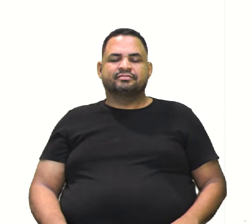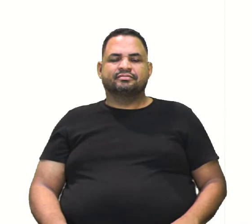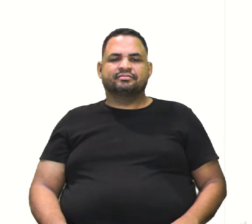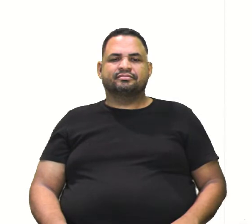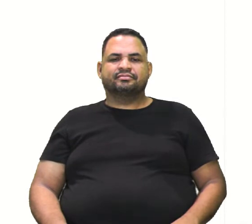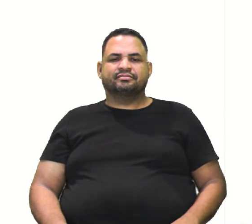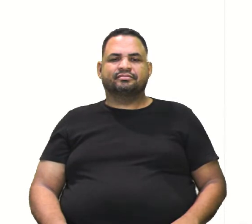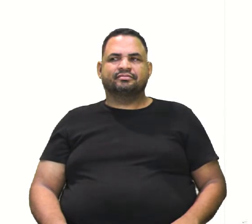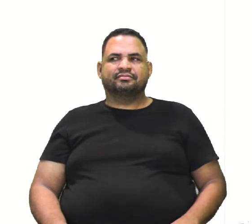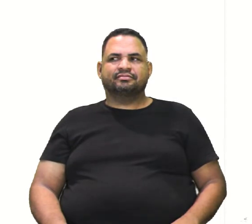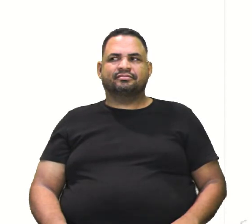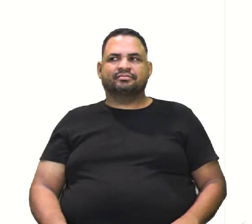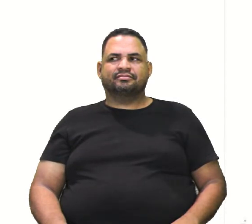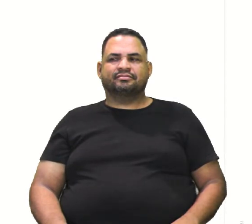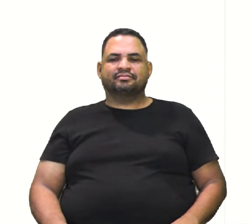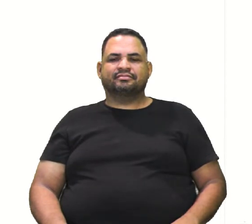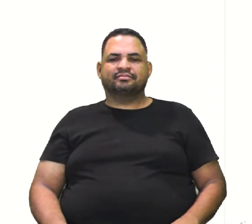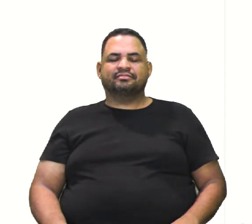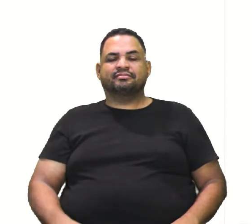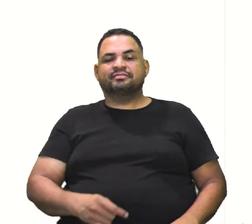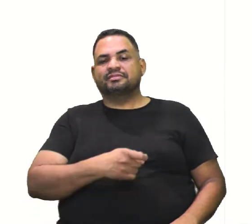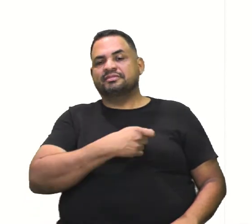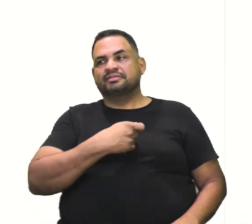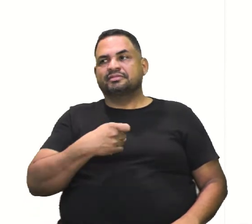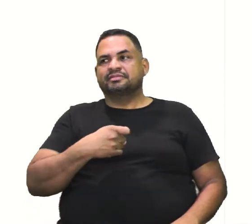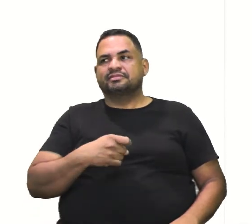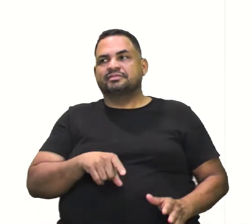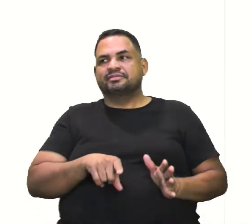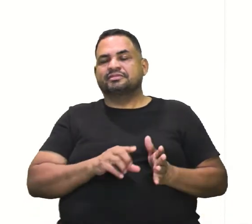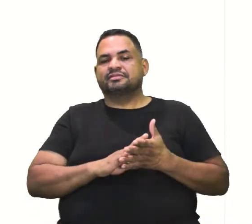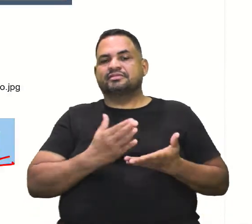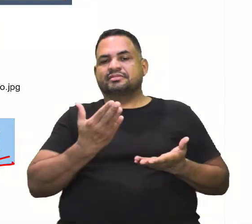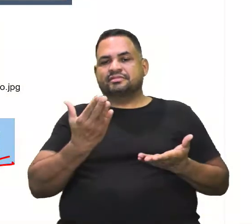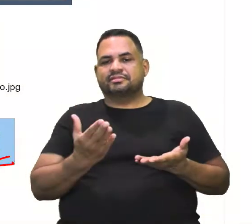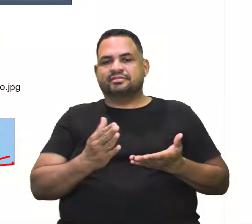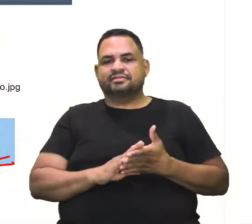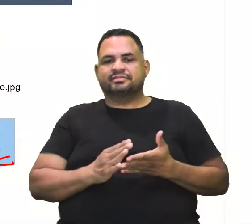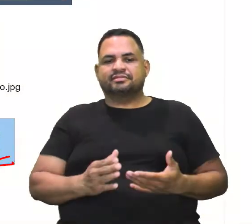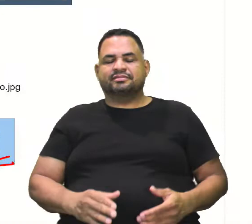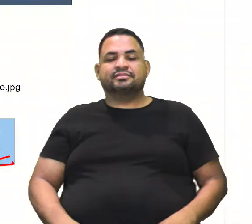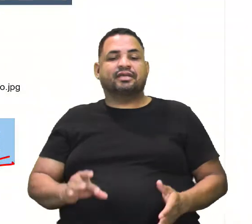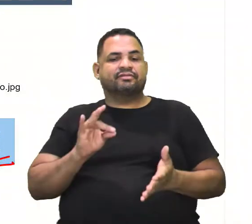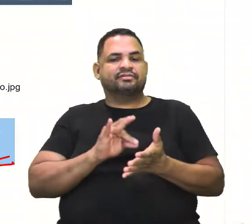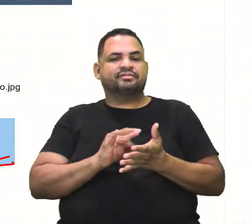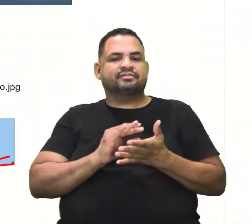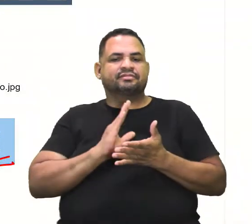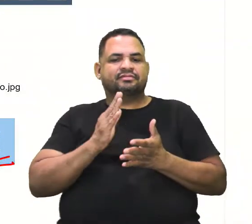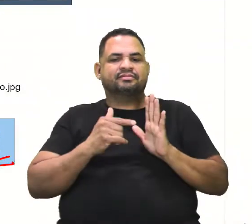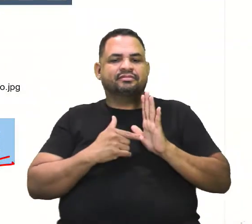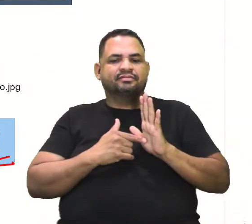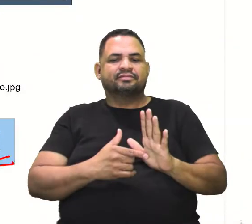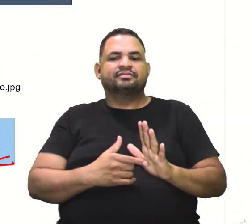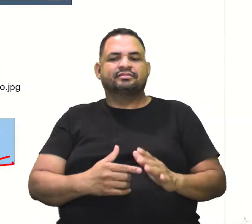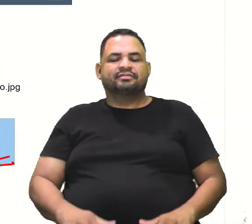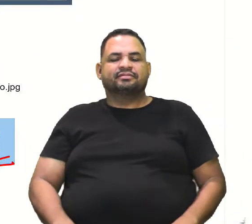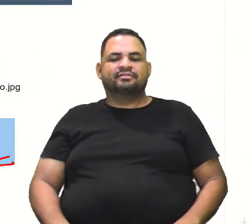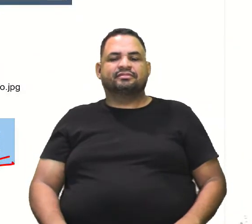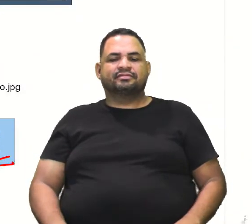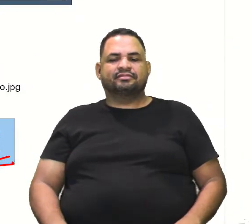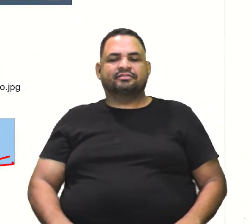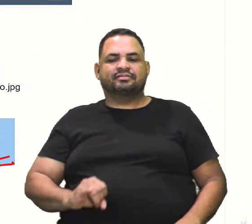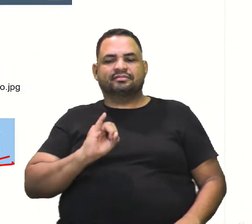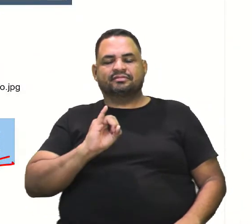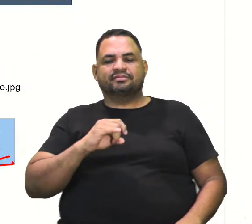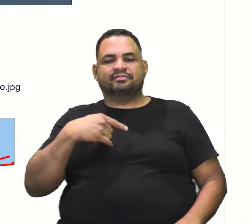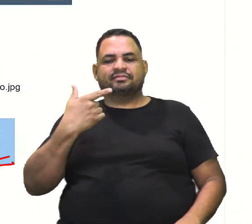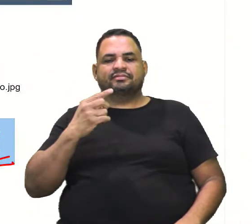Aí, ó. Lá chegou nessa resposta, né? X igual a raiz quadrada de menos 1. Isso. E aqui, na verdade, a gente já mostrou para eles que I